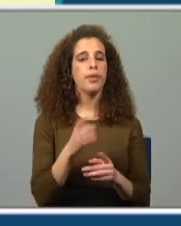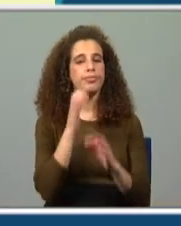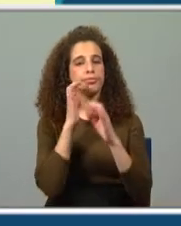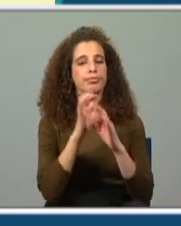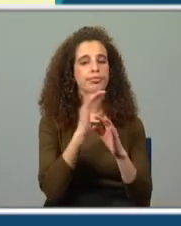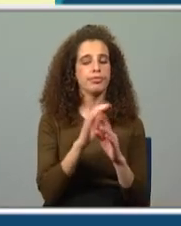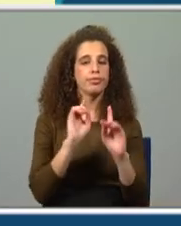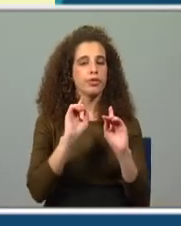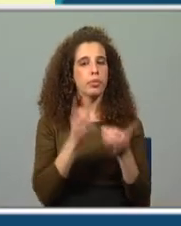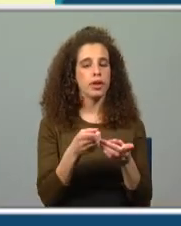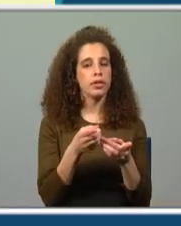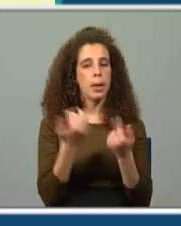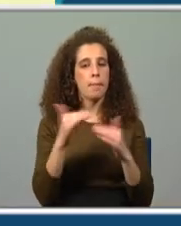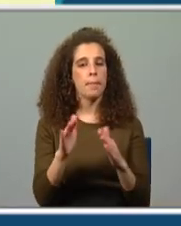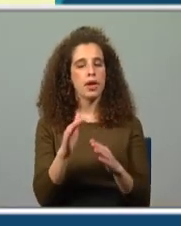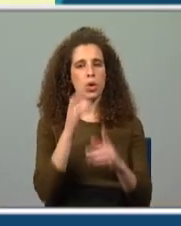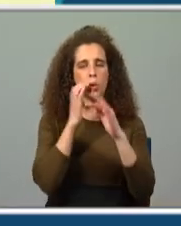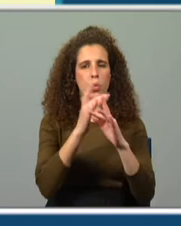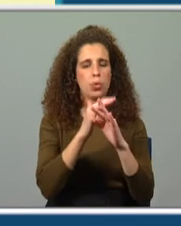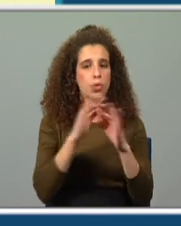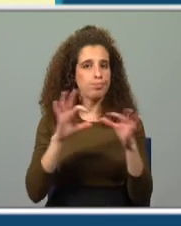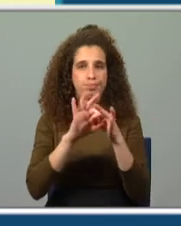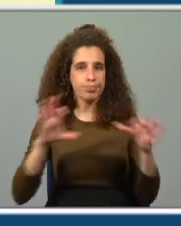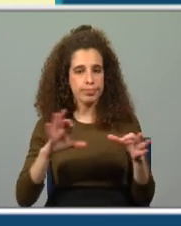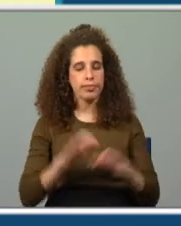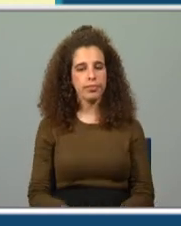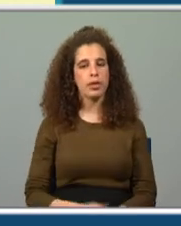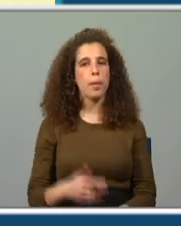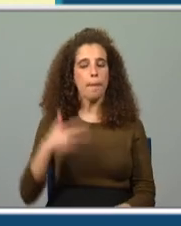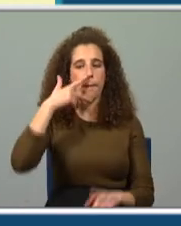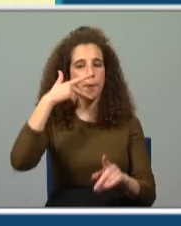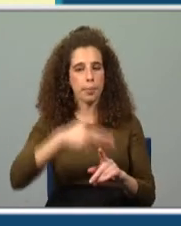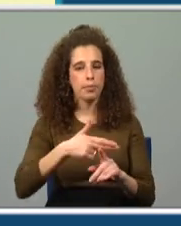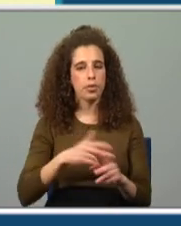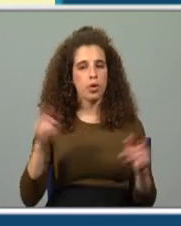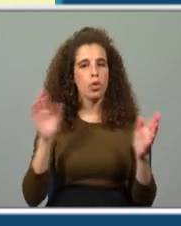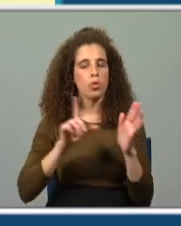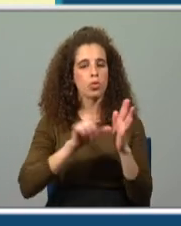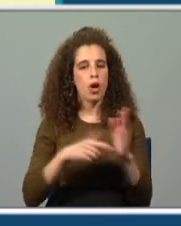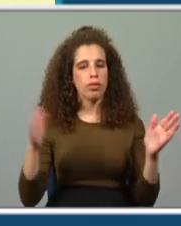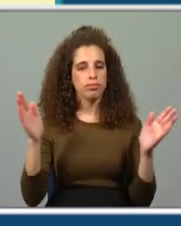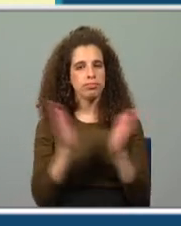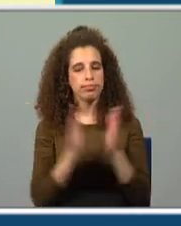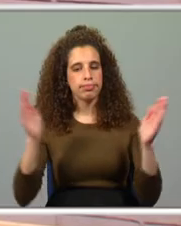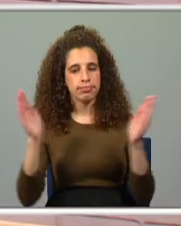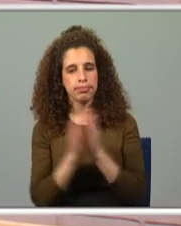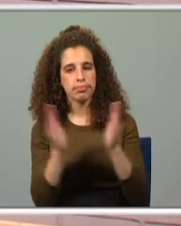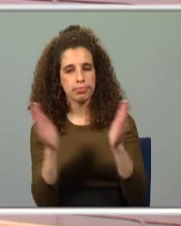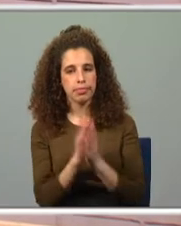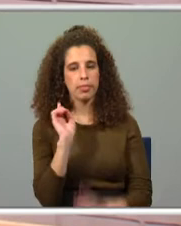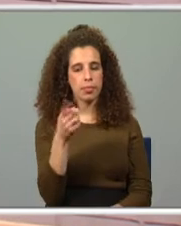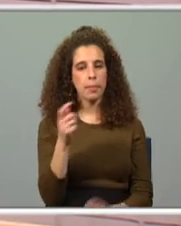transversa. Dá entrada, mas o flautista não corresponde. Interrupção, os pratos tocam a destempo. Ou seja, aqui a